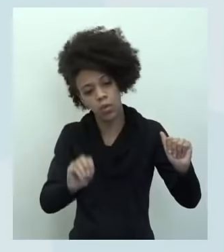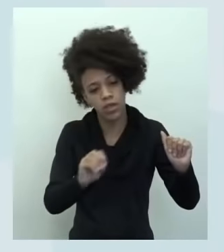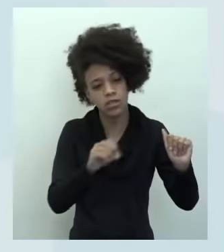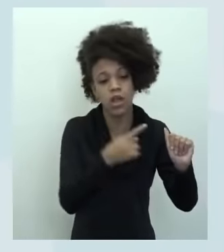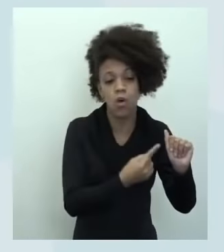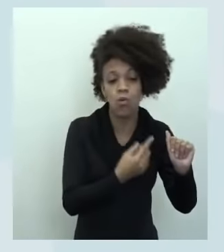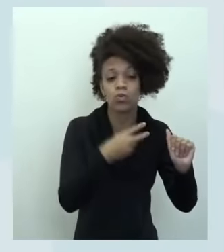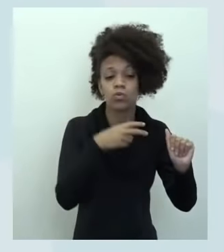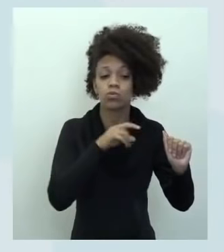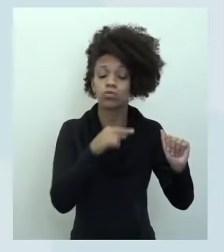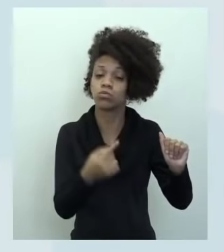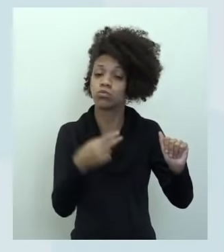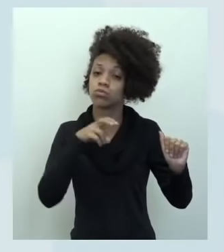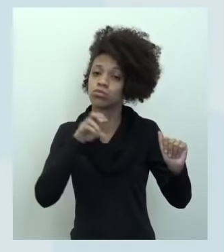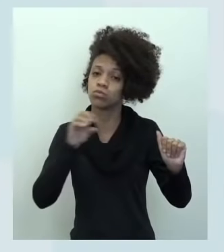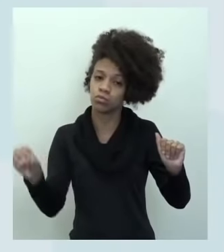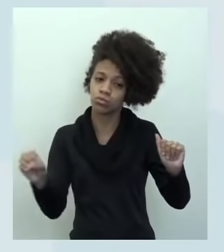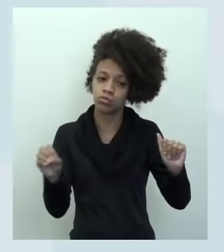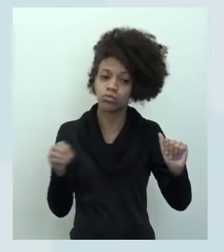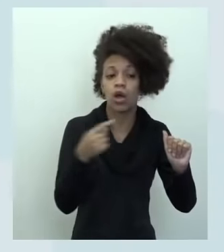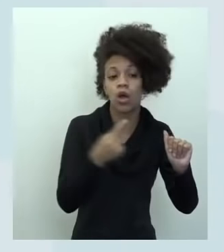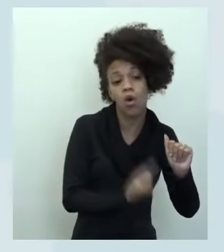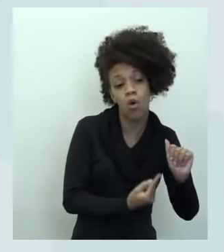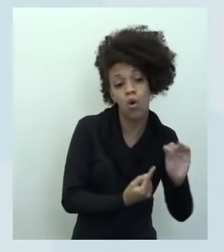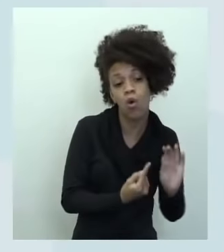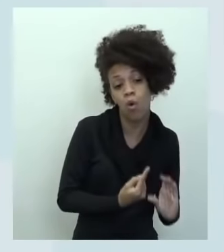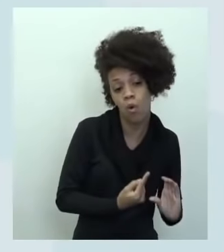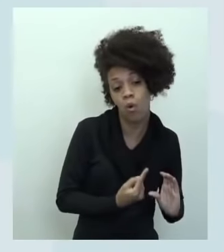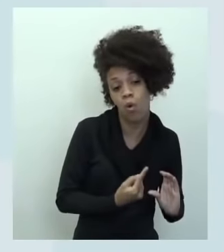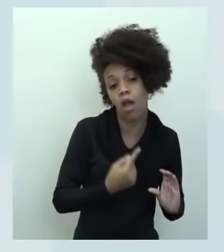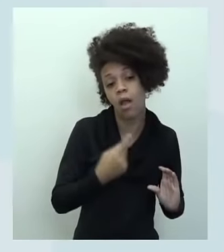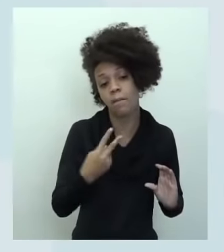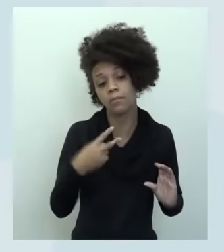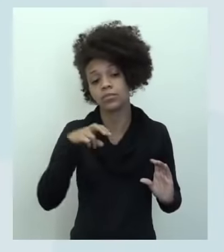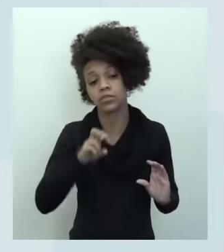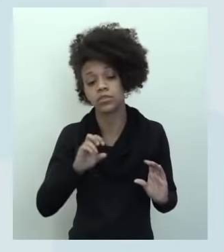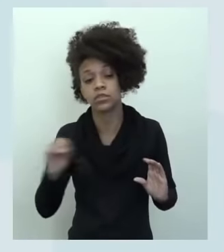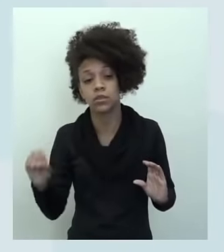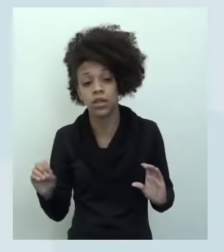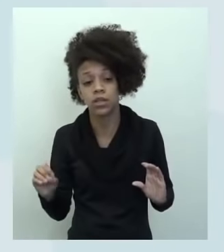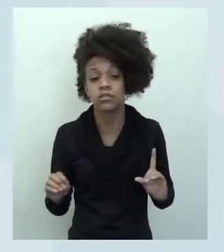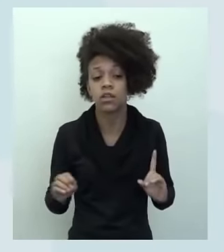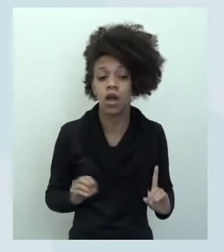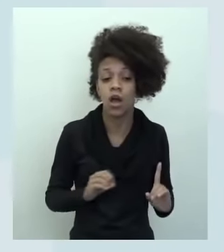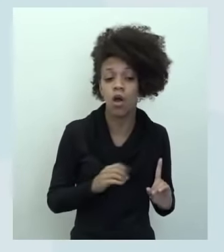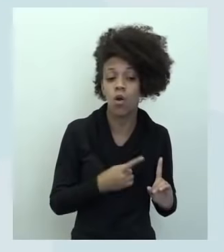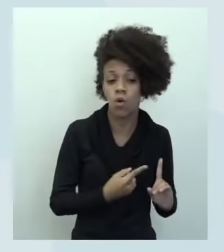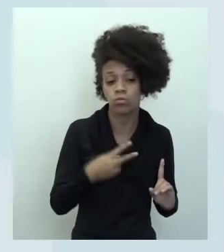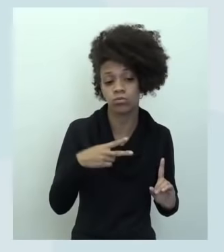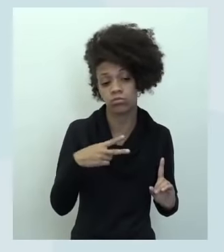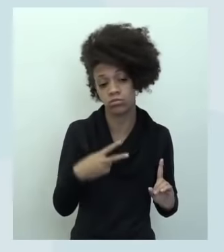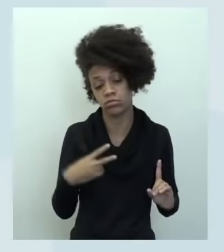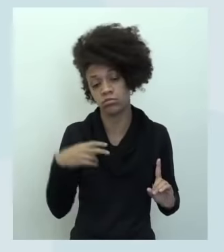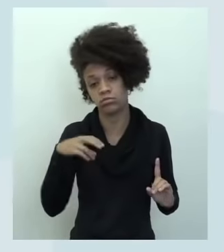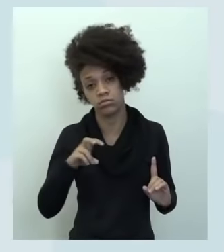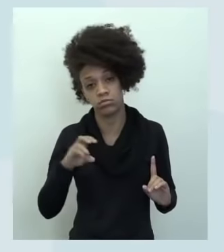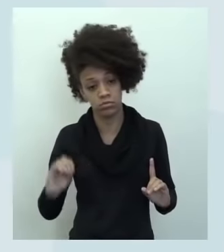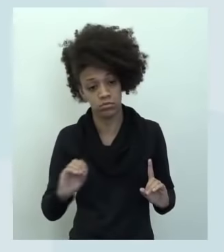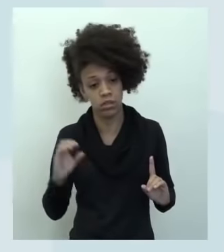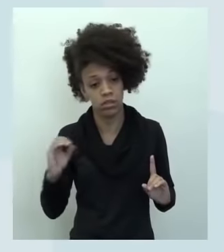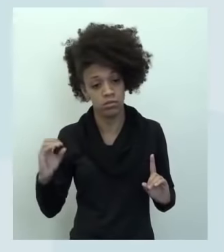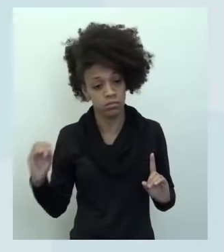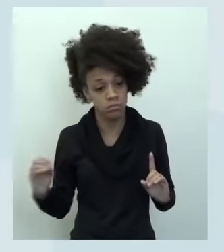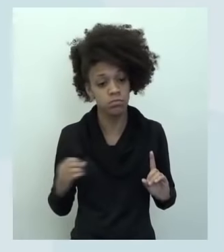1 por 25.000, 1 por 250.000, ou 1 por 25 milhões? Alguém